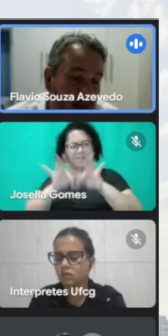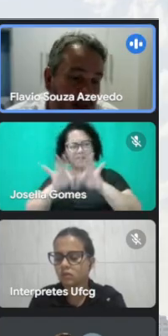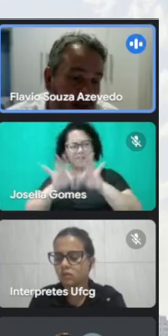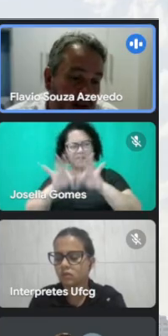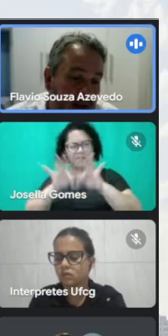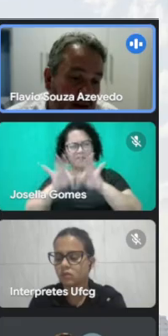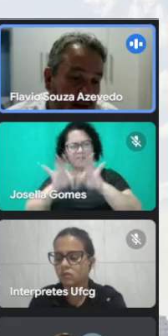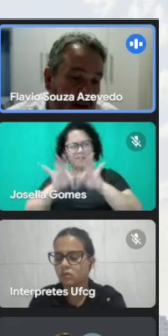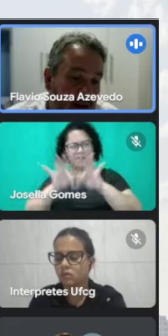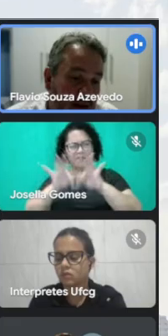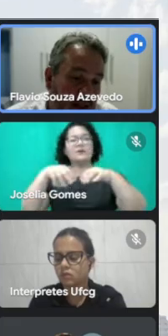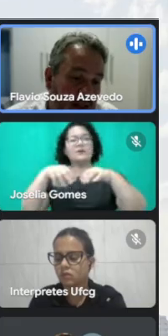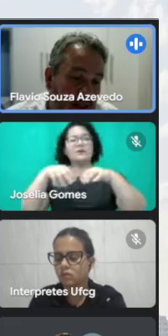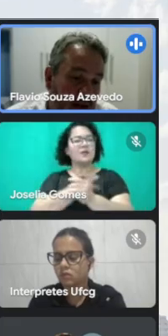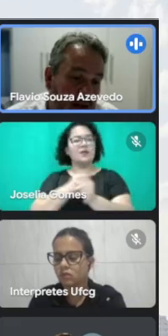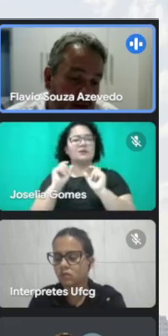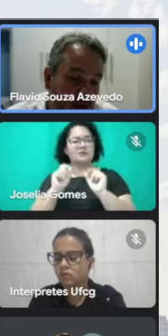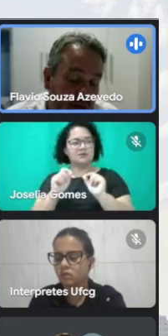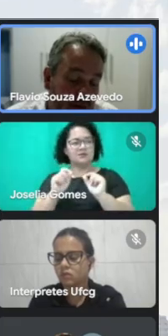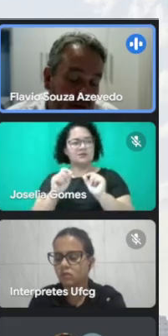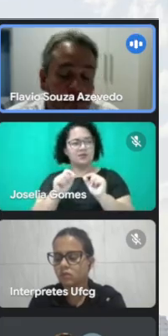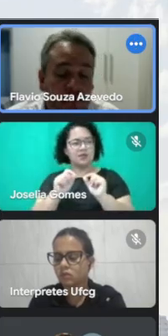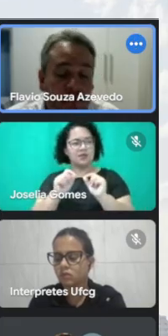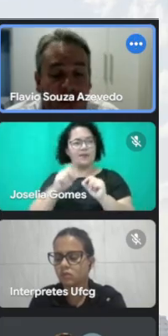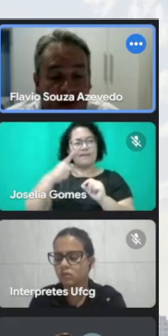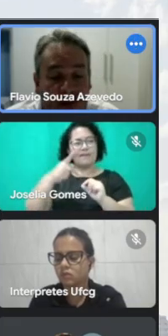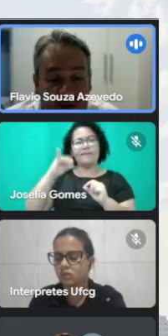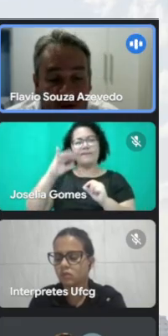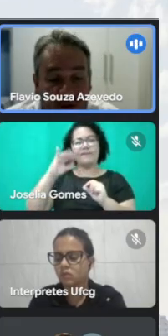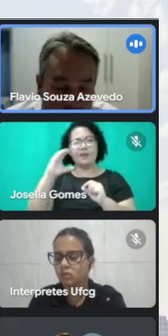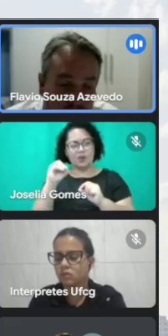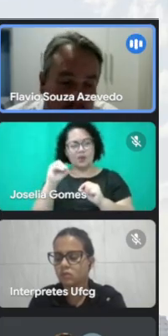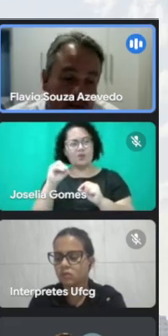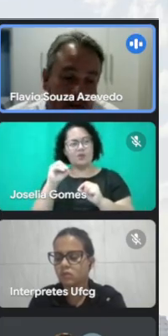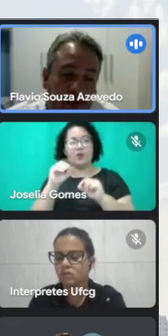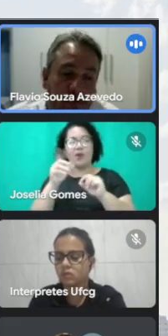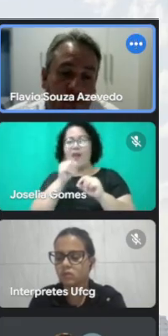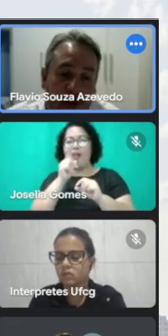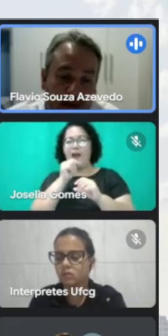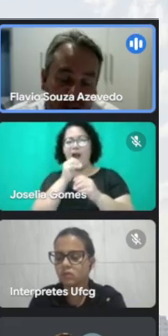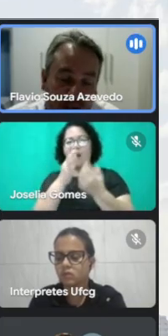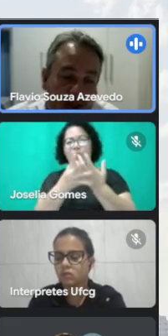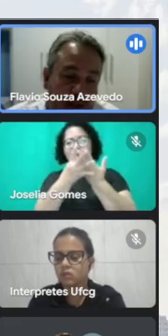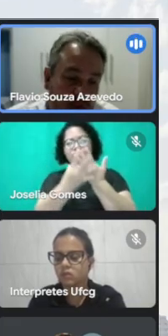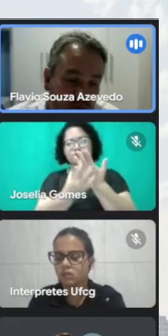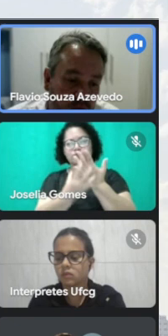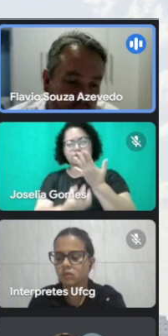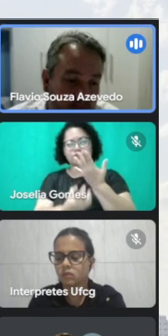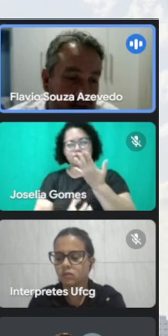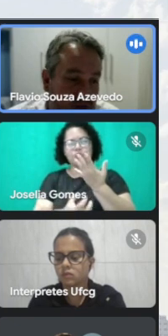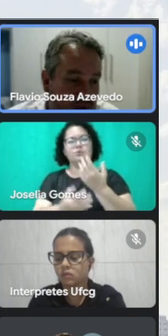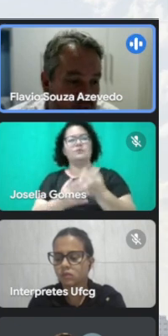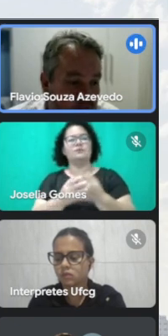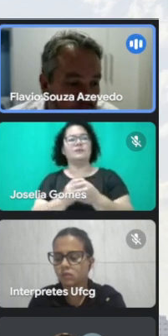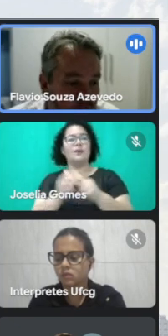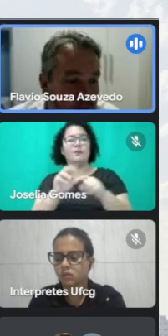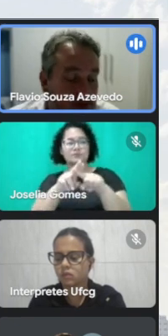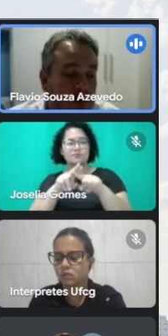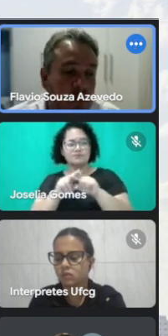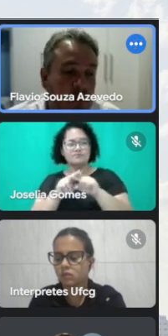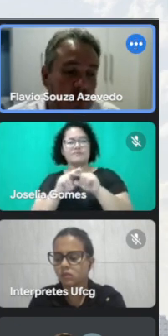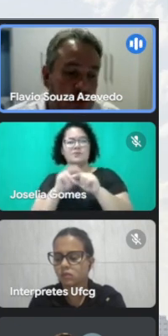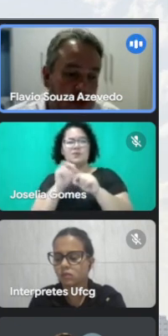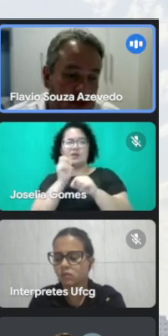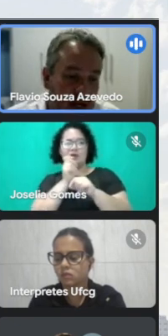aqui, acontece esse pico de escoamento. Então, isso causa, né, por exemplo, né, as enxurradas, as